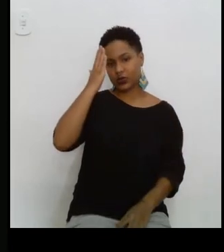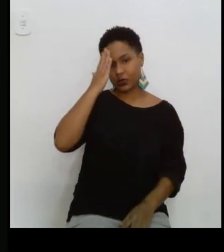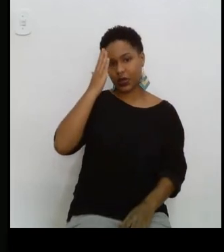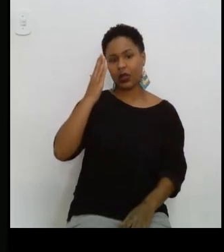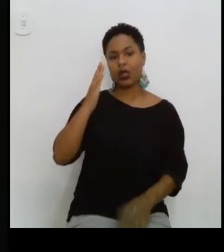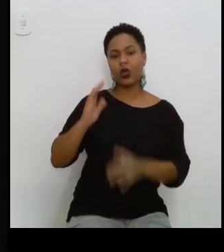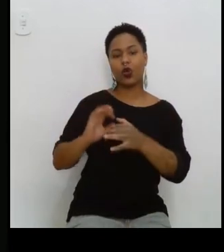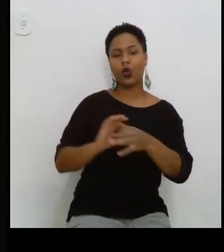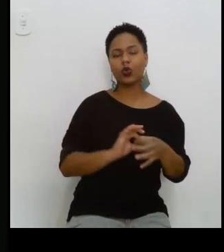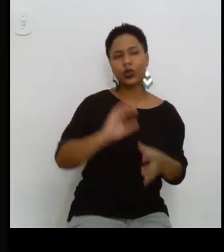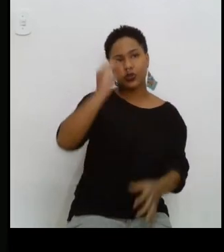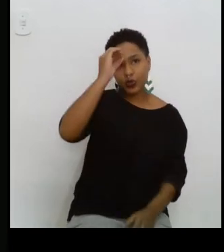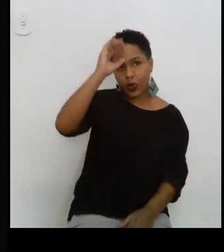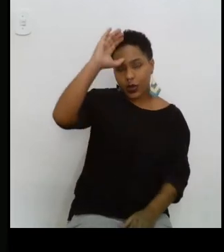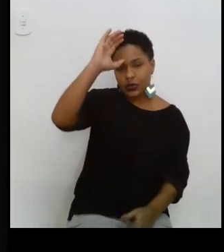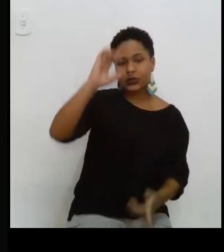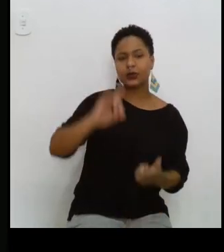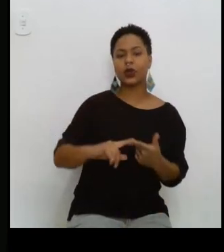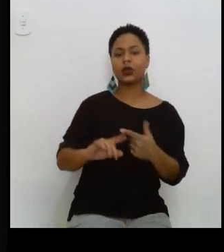saber no contexto